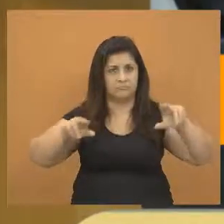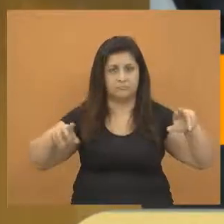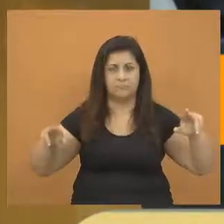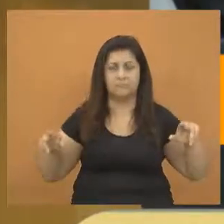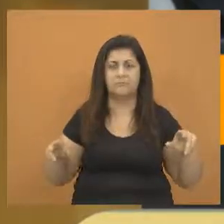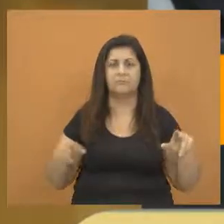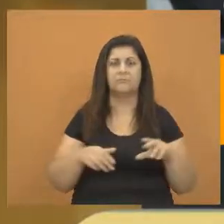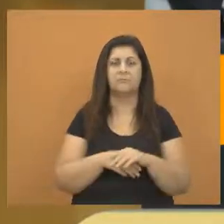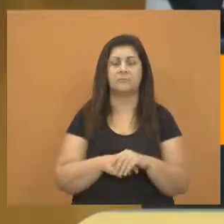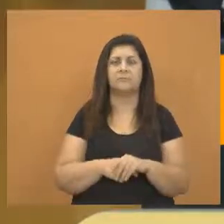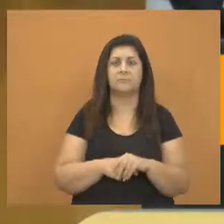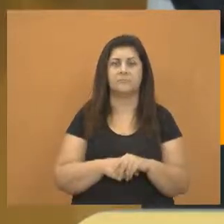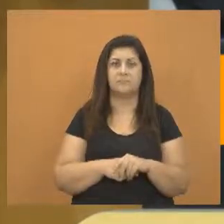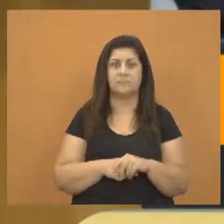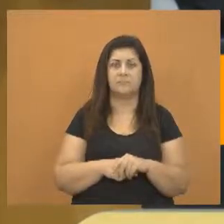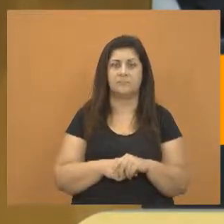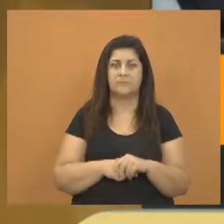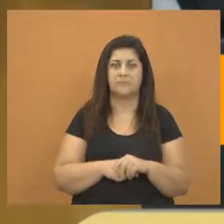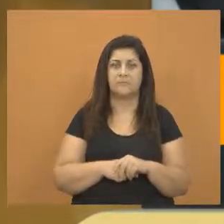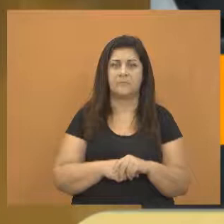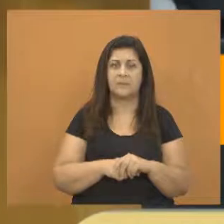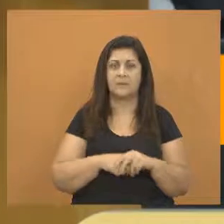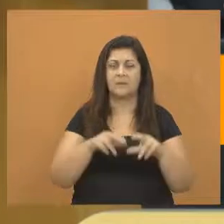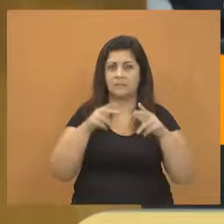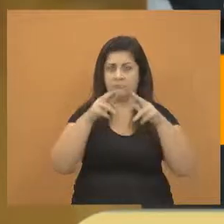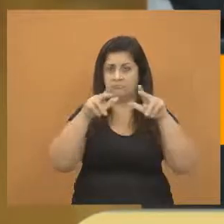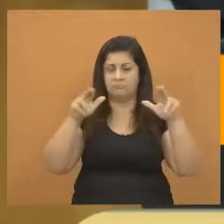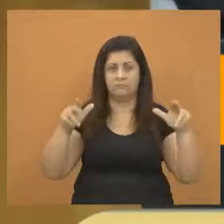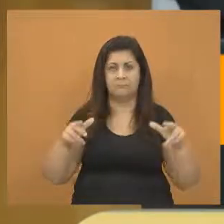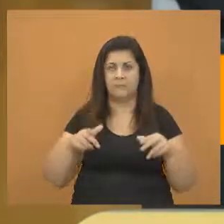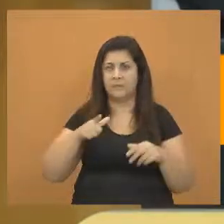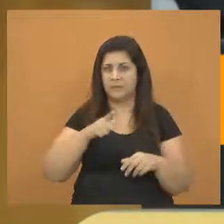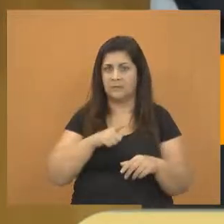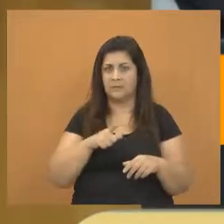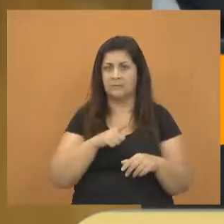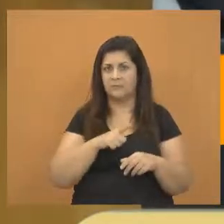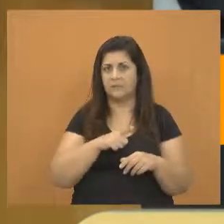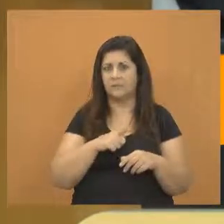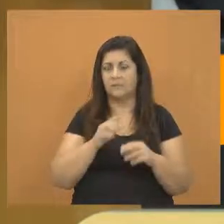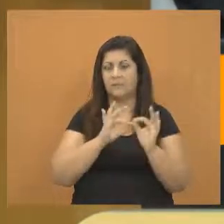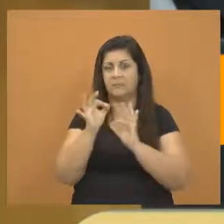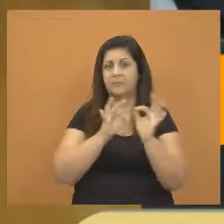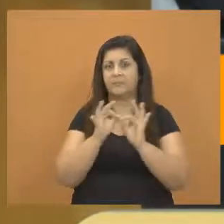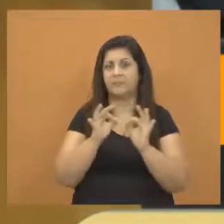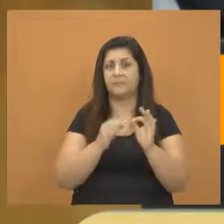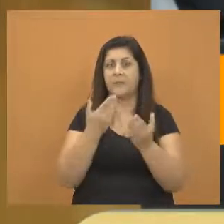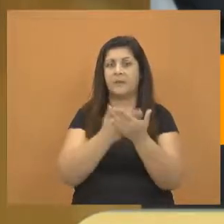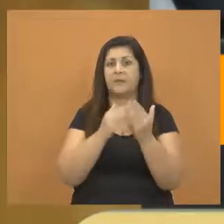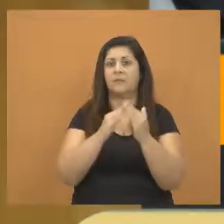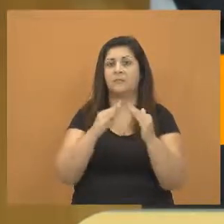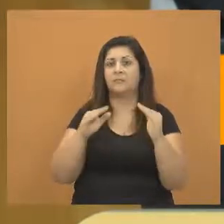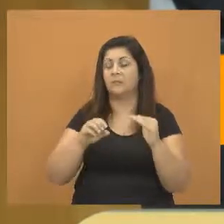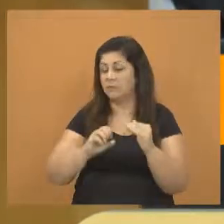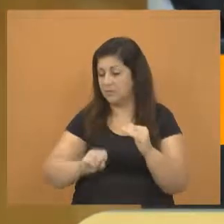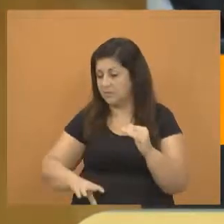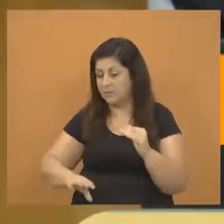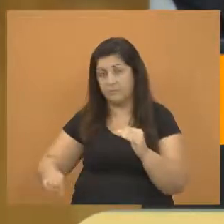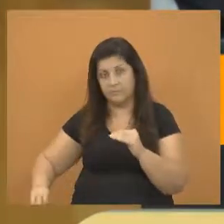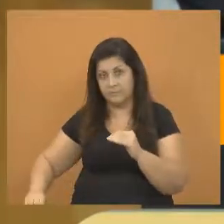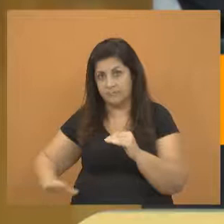Santa Marina, a creche Parque dos Príncipes, a creche Jardim Colônia, previsto